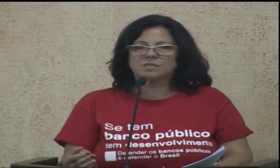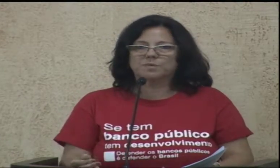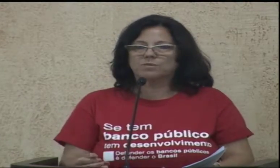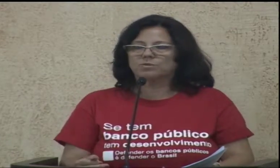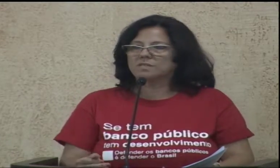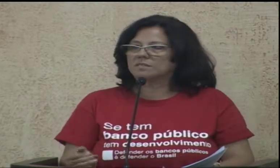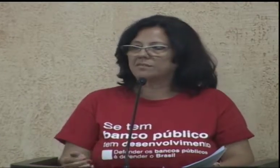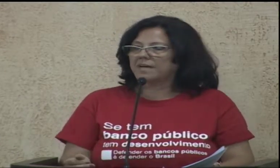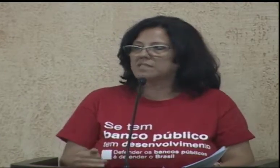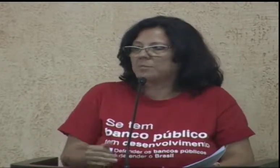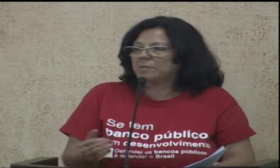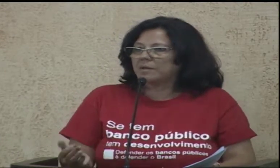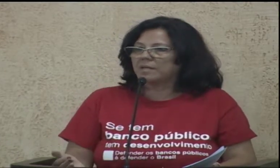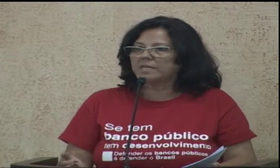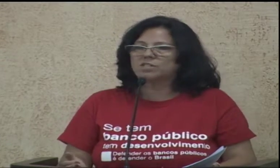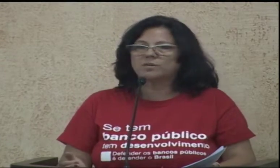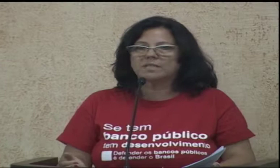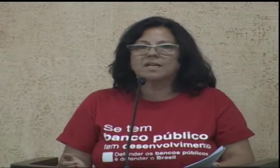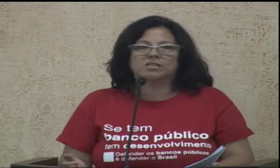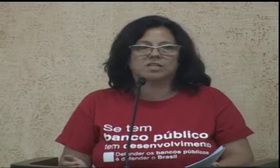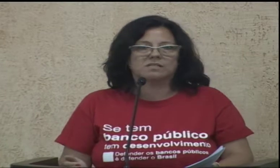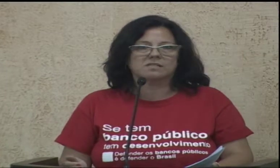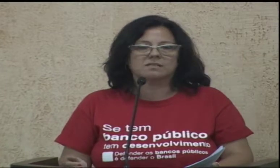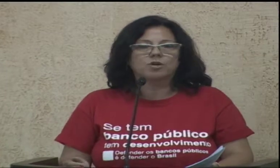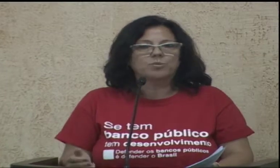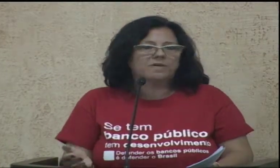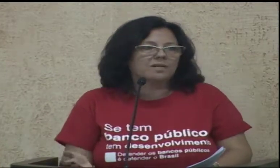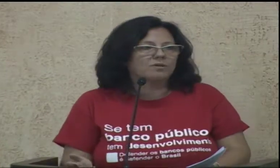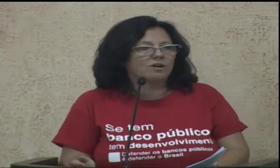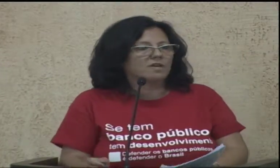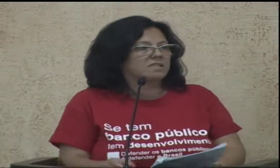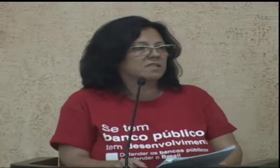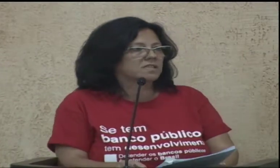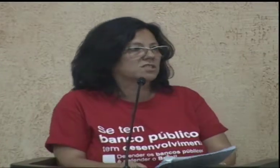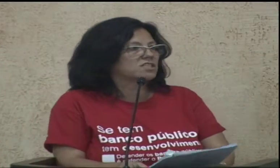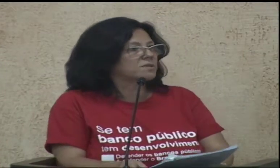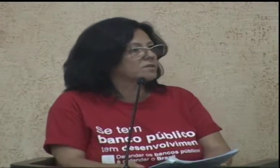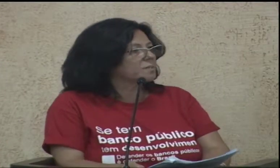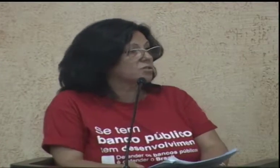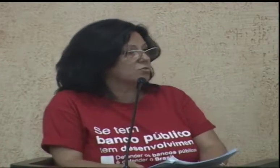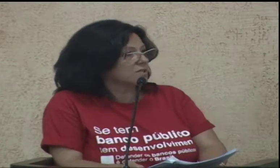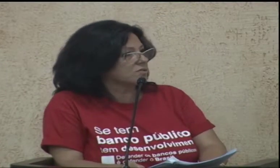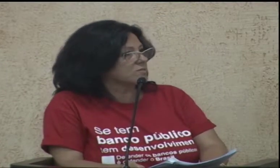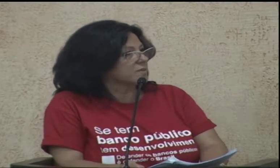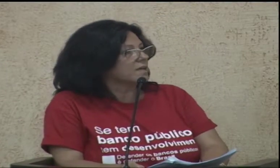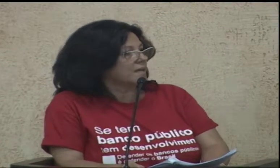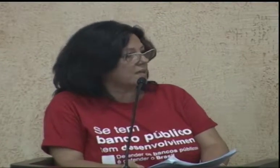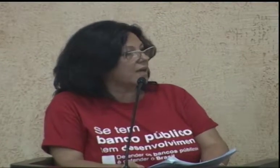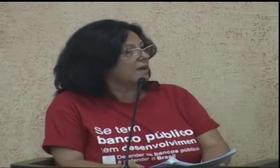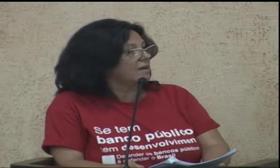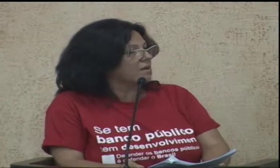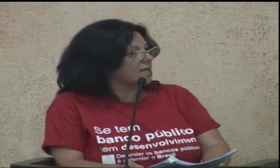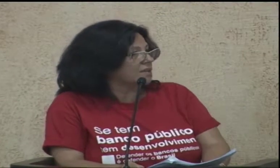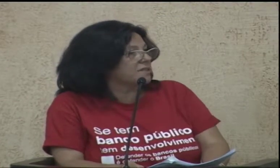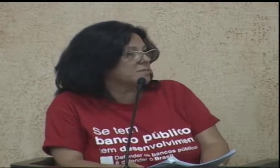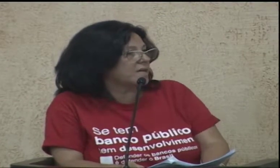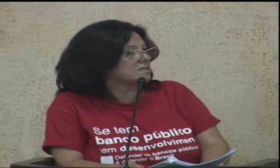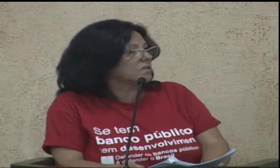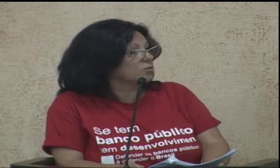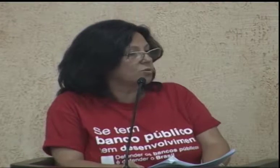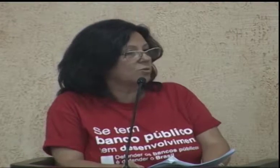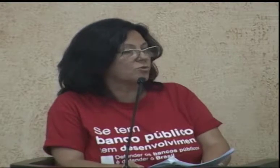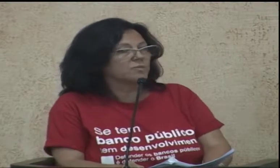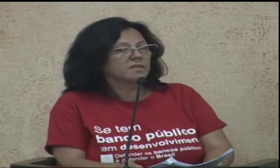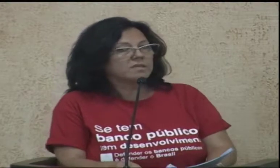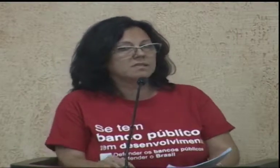tantas as perguntas que faz que é para o cliente não entrar na agência. Porque ele não quer o cliente dentro da agência para não ter prejuízo. Ele quer, cada vez mais,